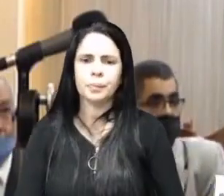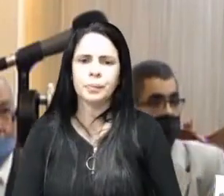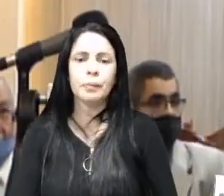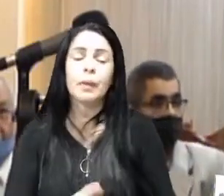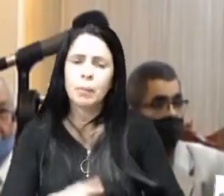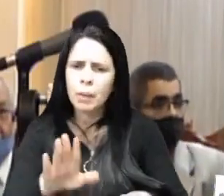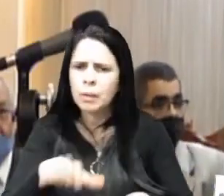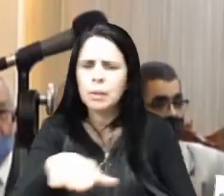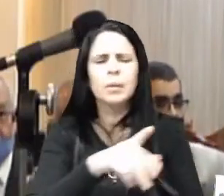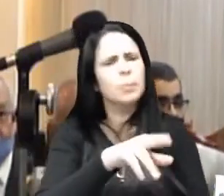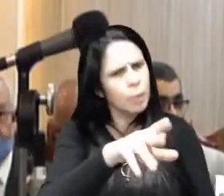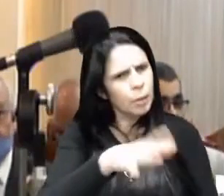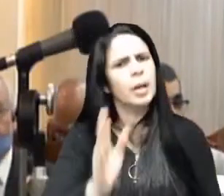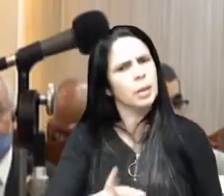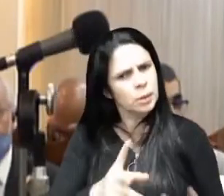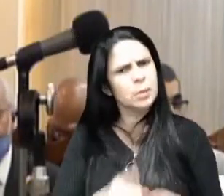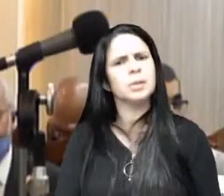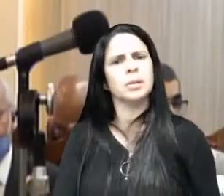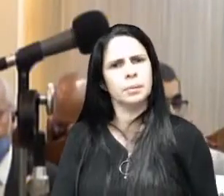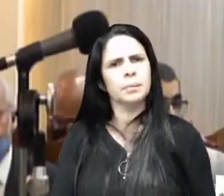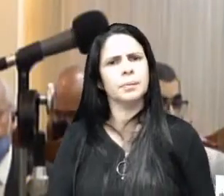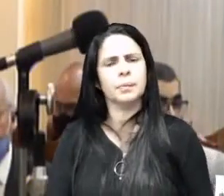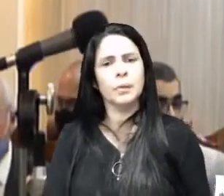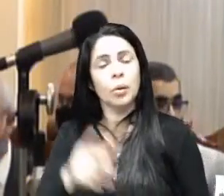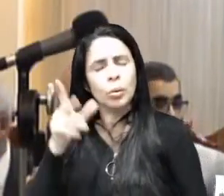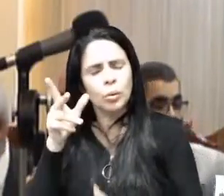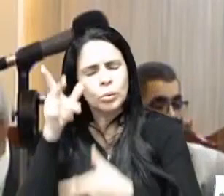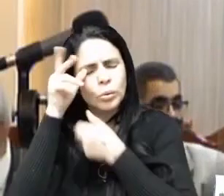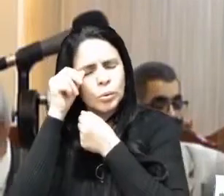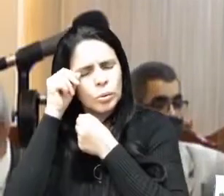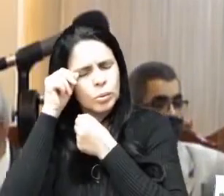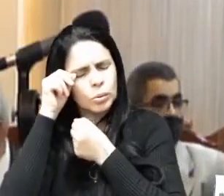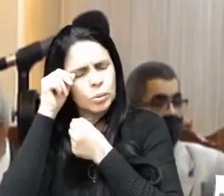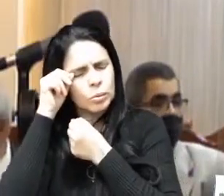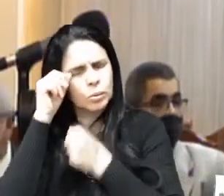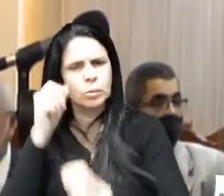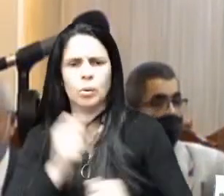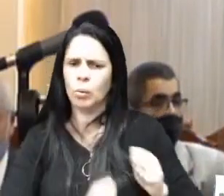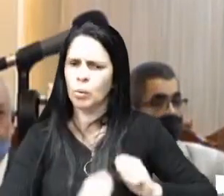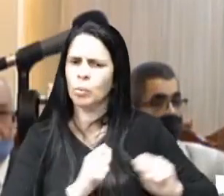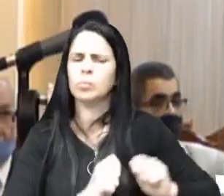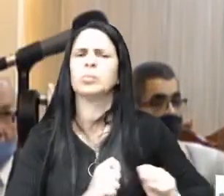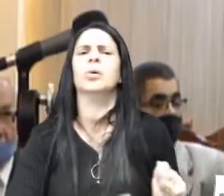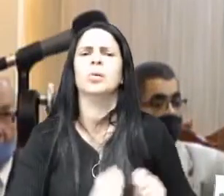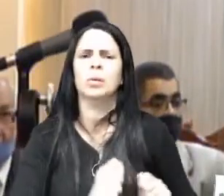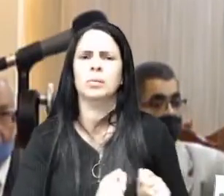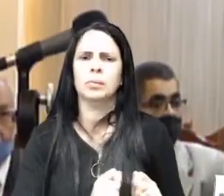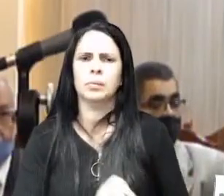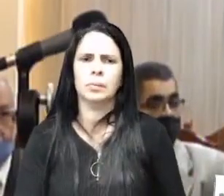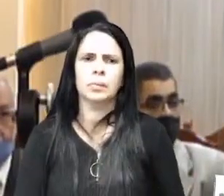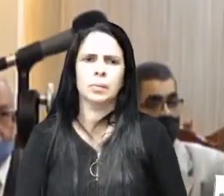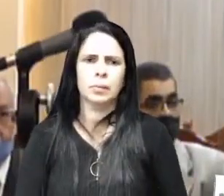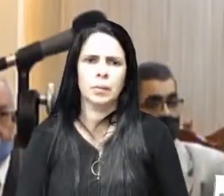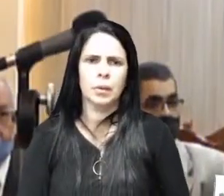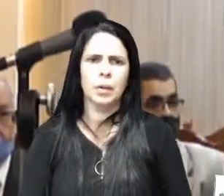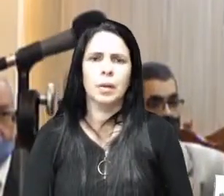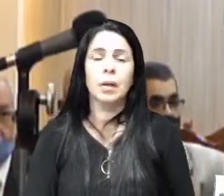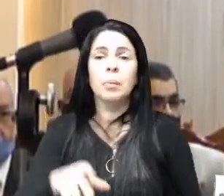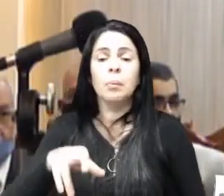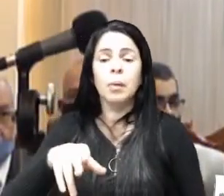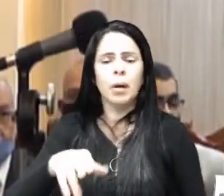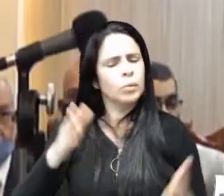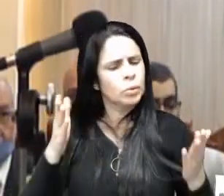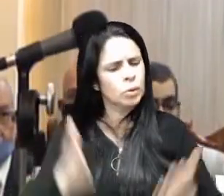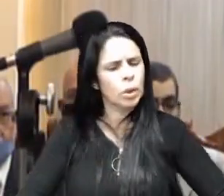é assim, ele domina, não é? O sono domina. E Paulo disse: irmãos, eu digo isso conhecendo o tempo, já é hora